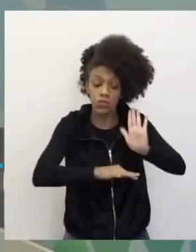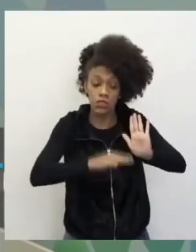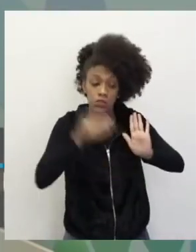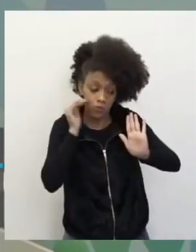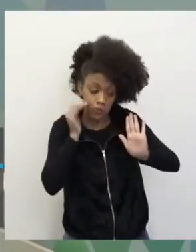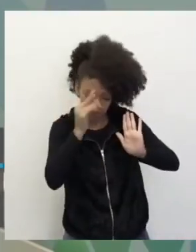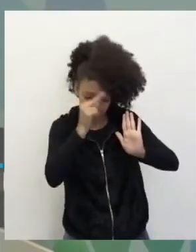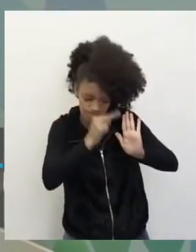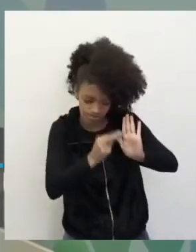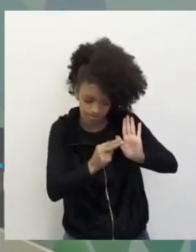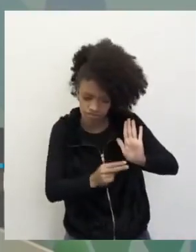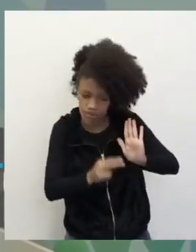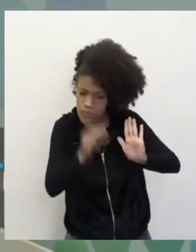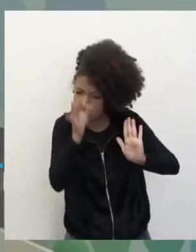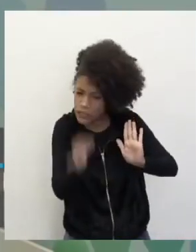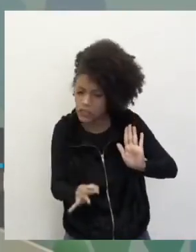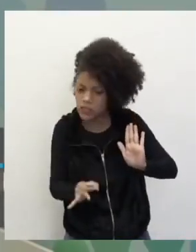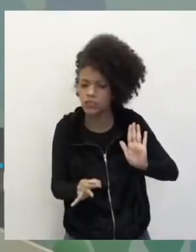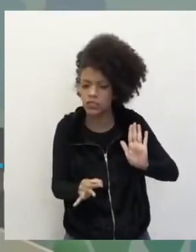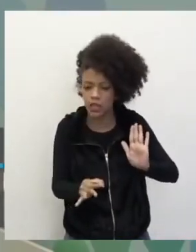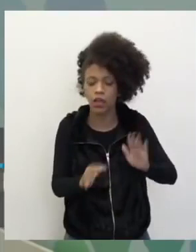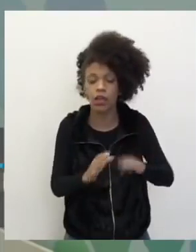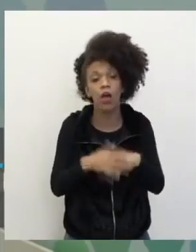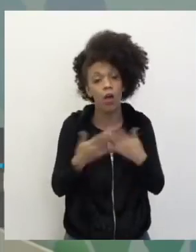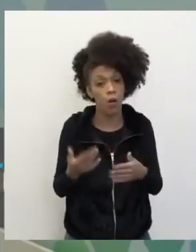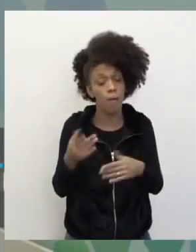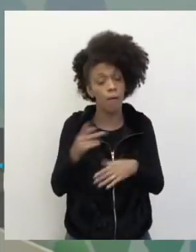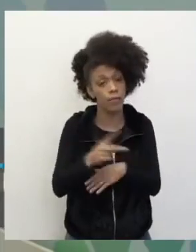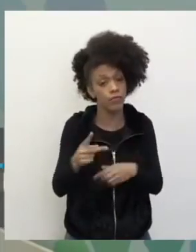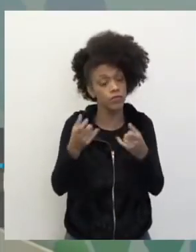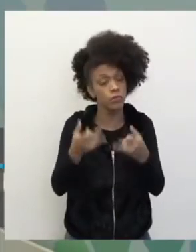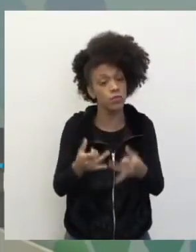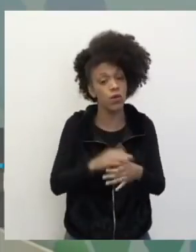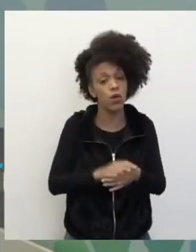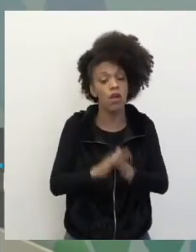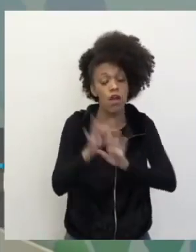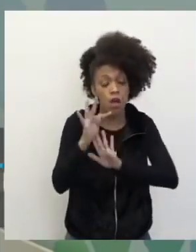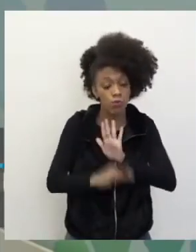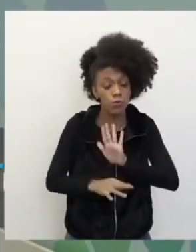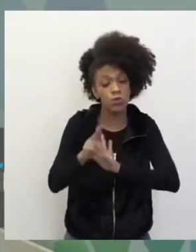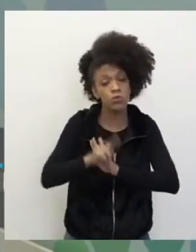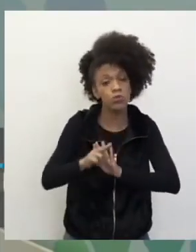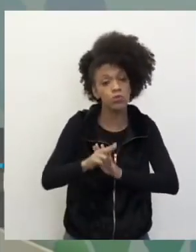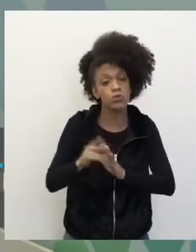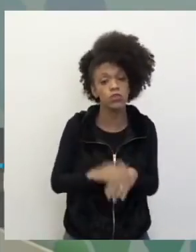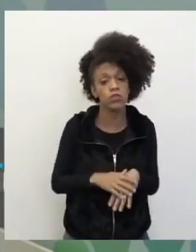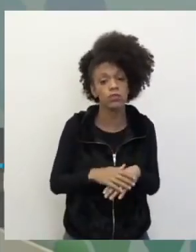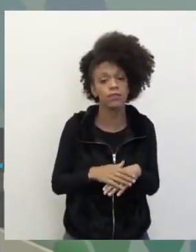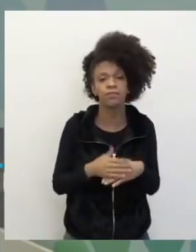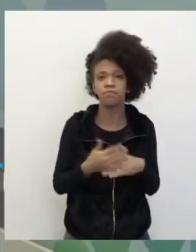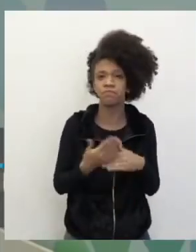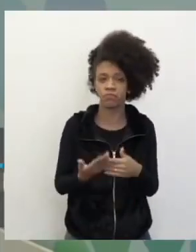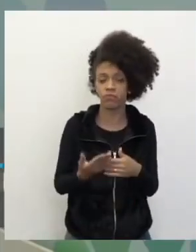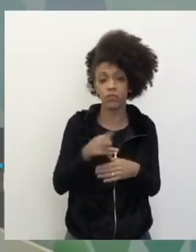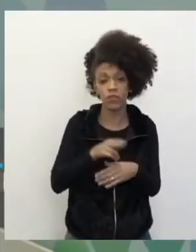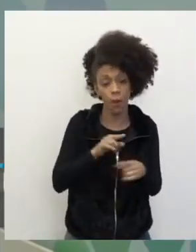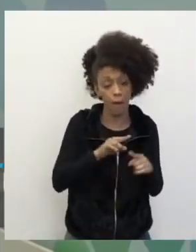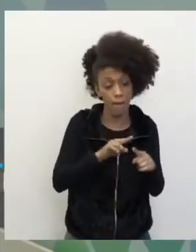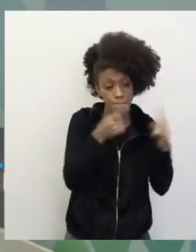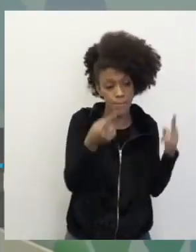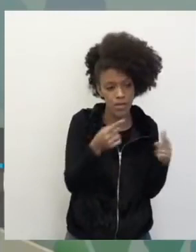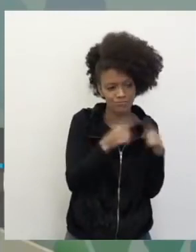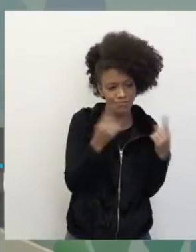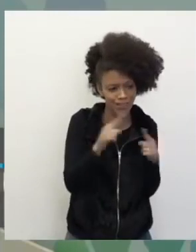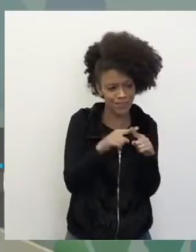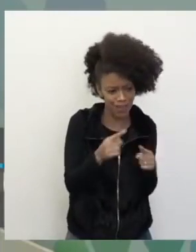bem organizado, bem costurado, tal qual a professora disse, né? É um texto que utiliza desses meandros, né? Você usa o mas toda